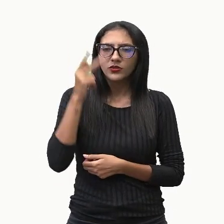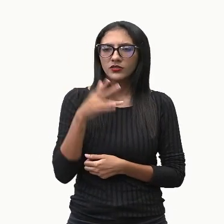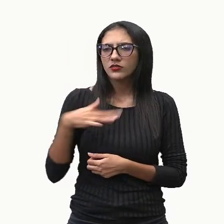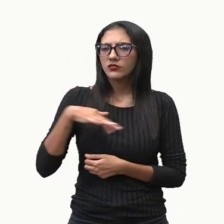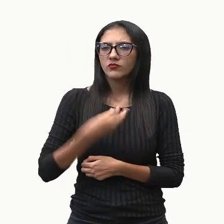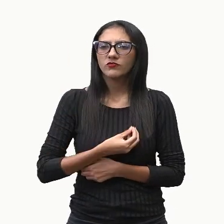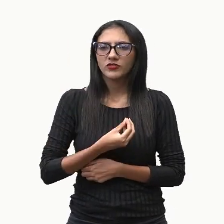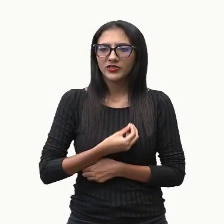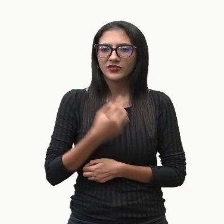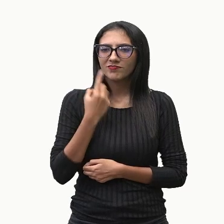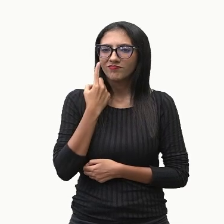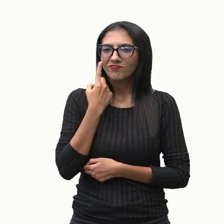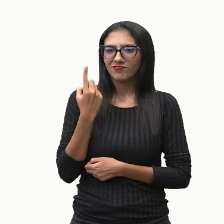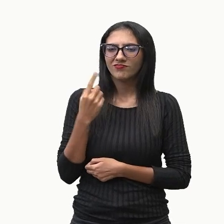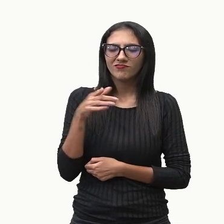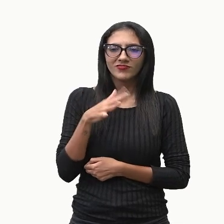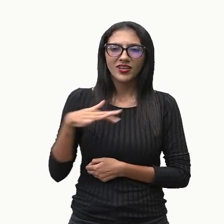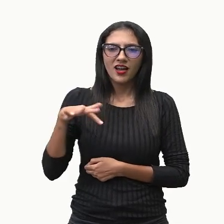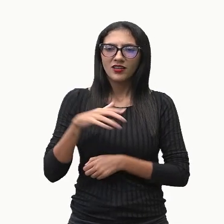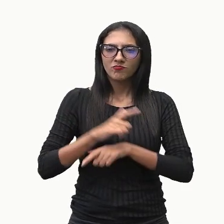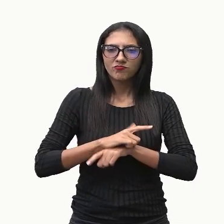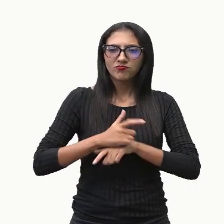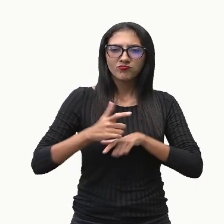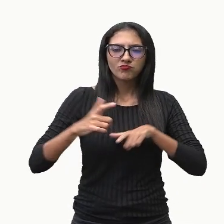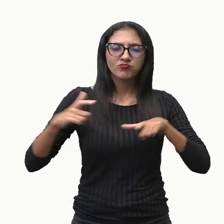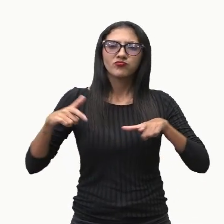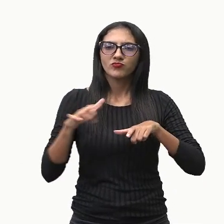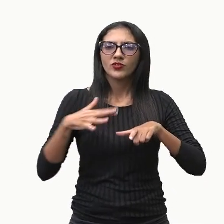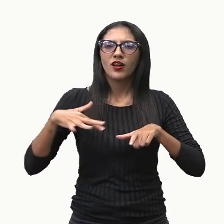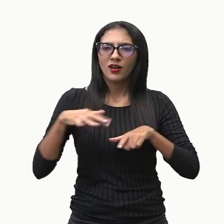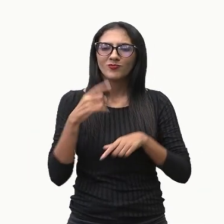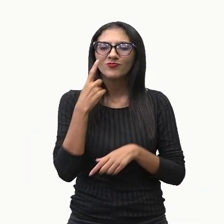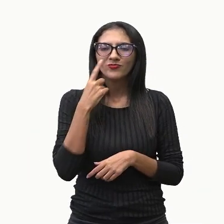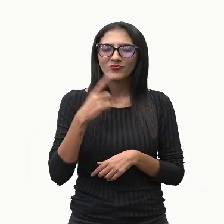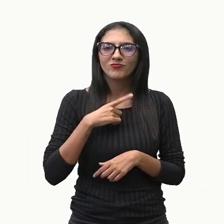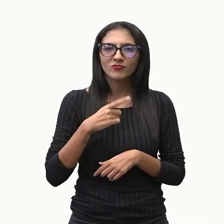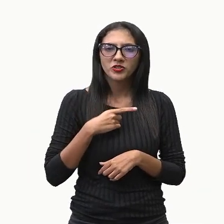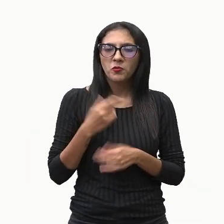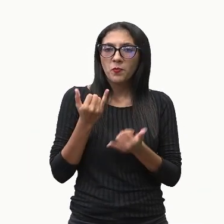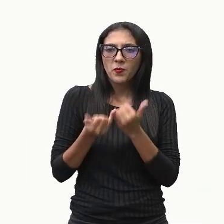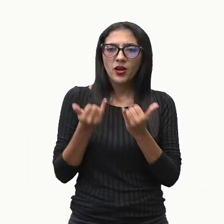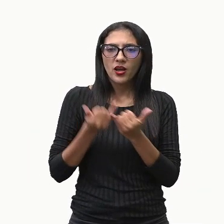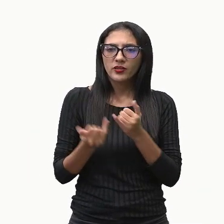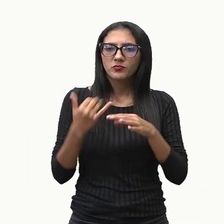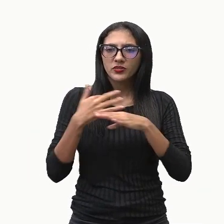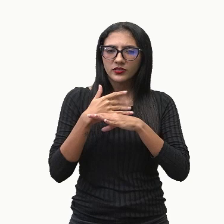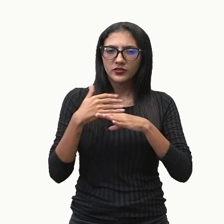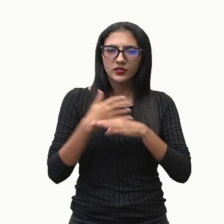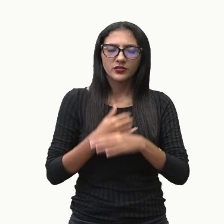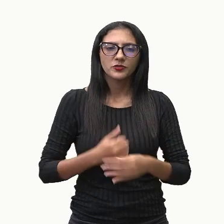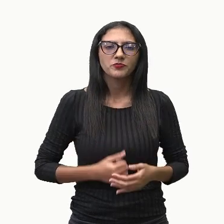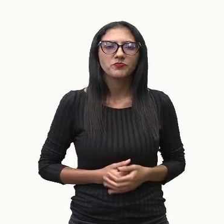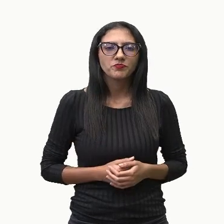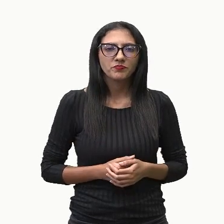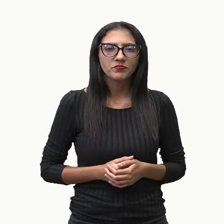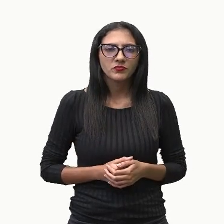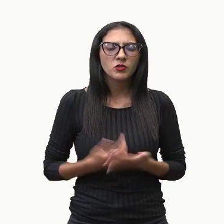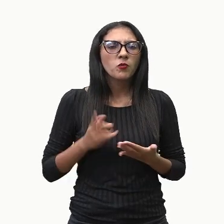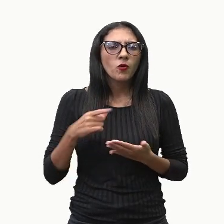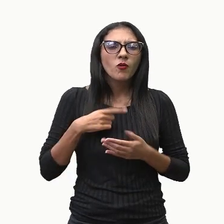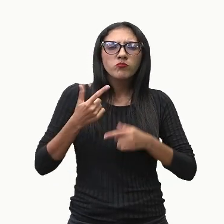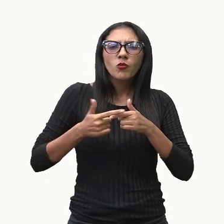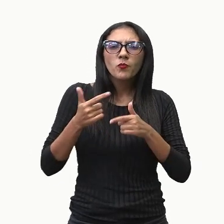o que sobrou do verde, para vocês terem uma ideia aí do crescimento desse campo de refugiado. O